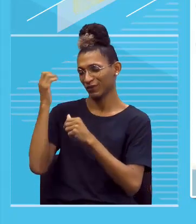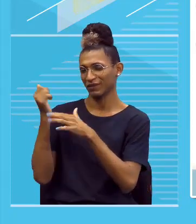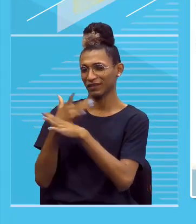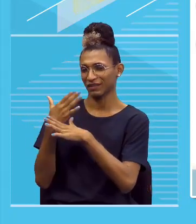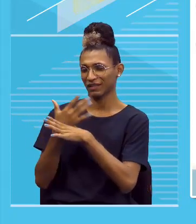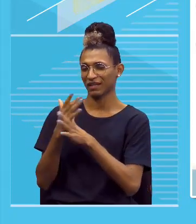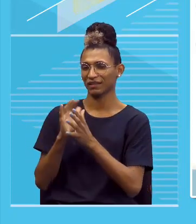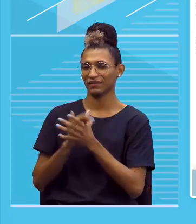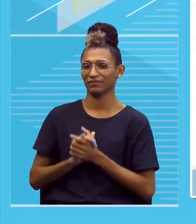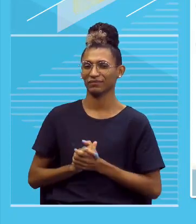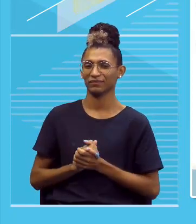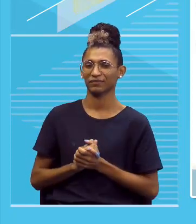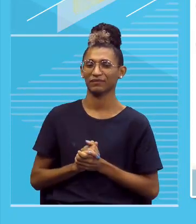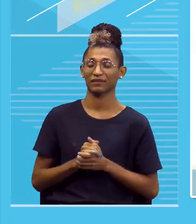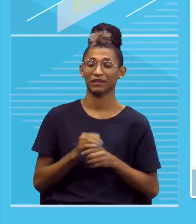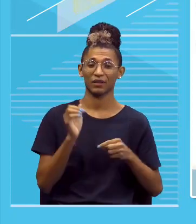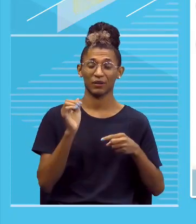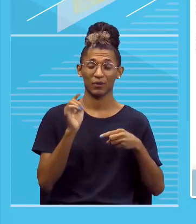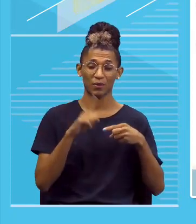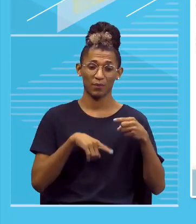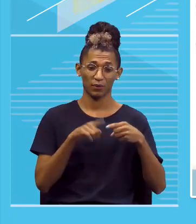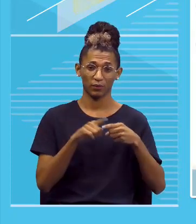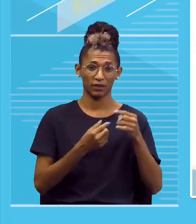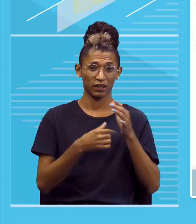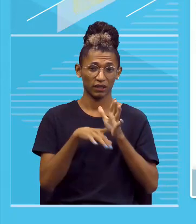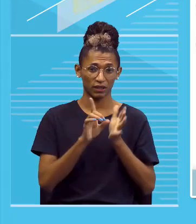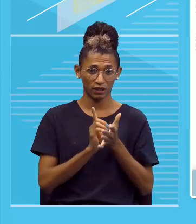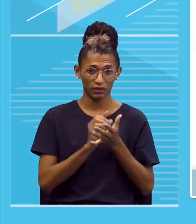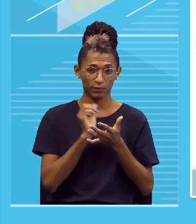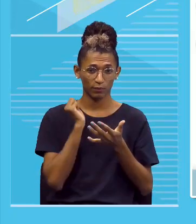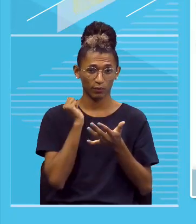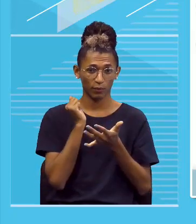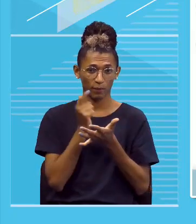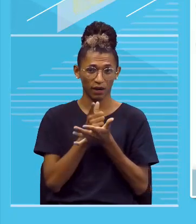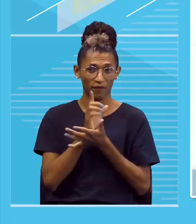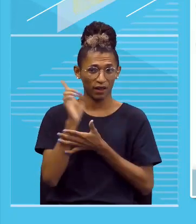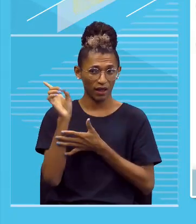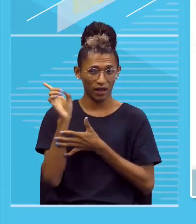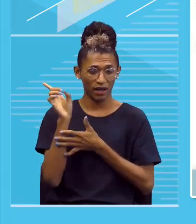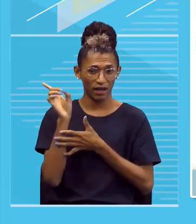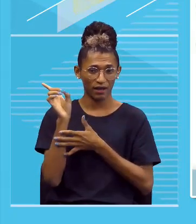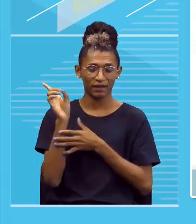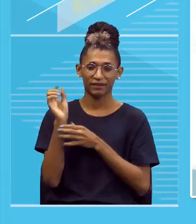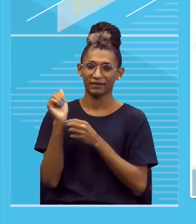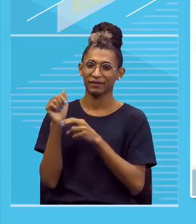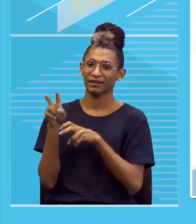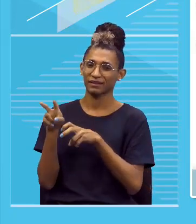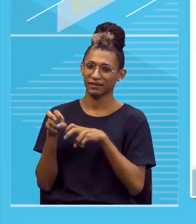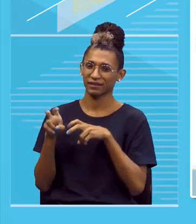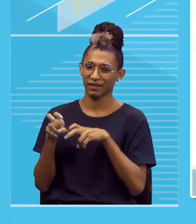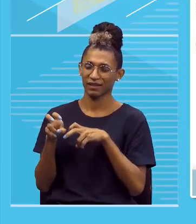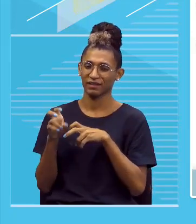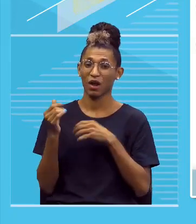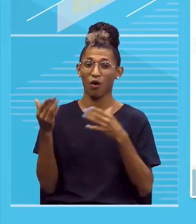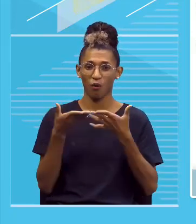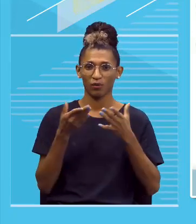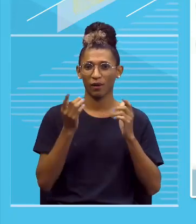os produtos que antes só se consumir em cidades no campo também